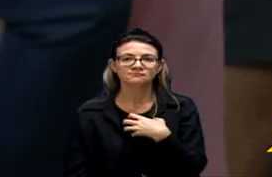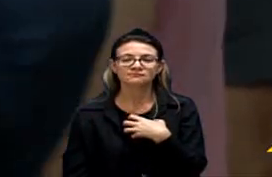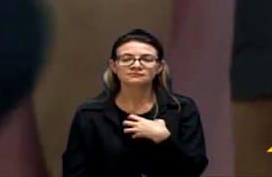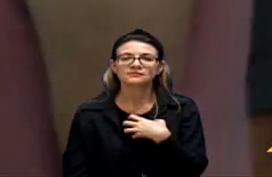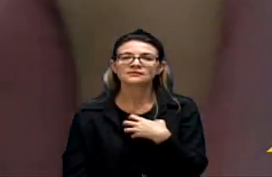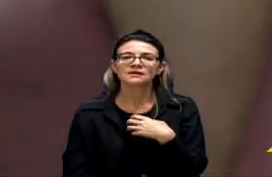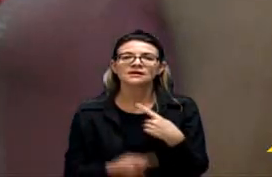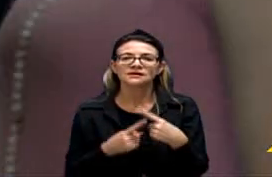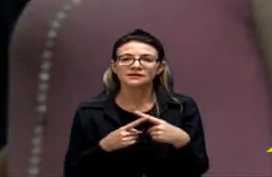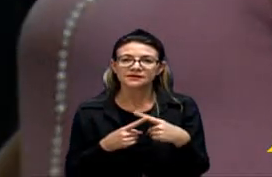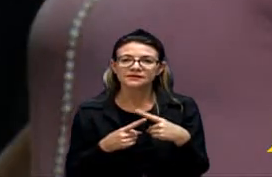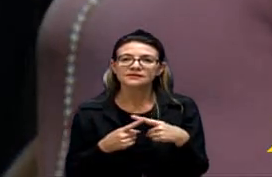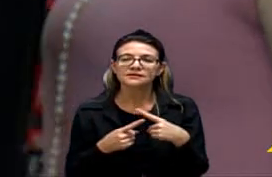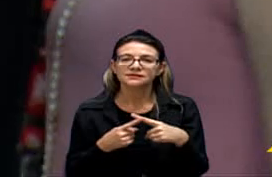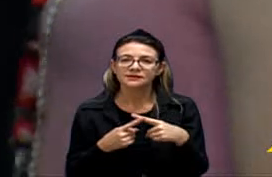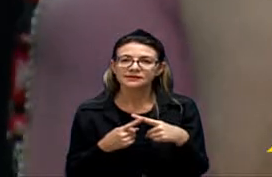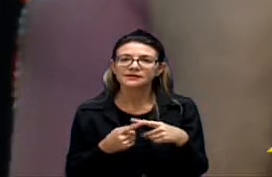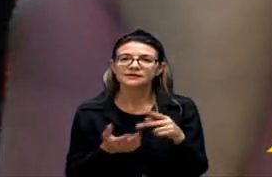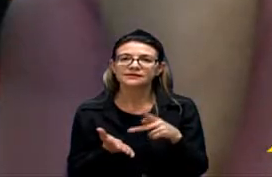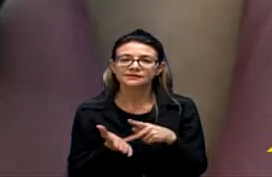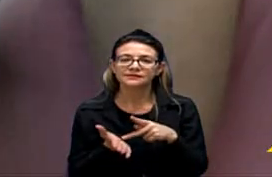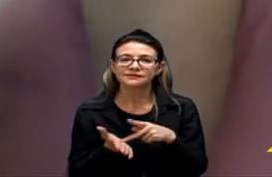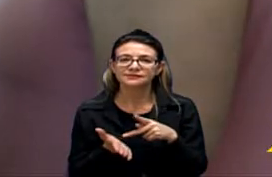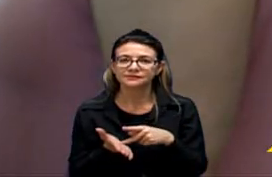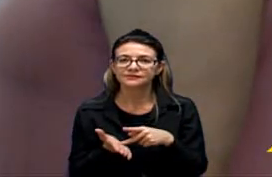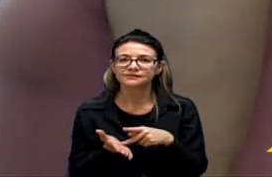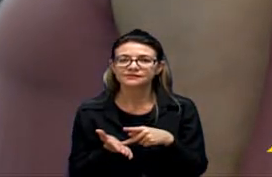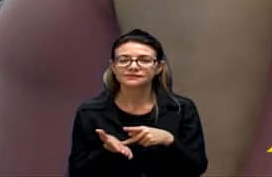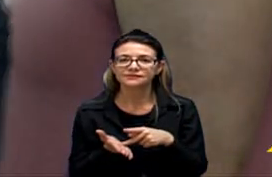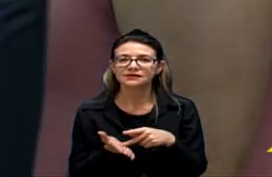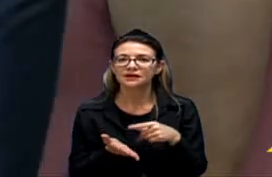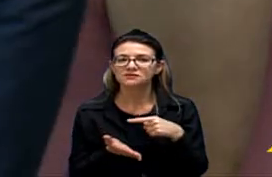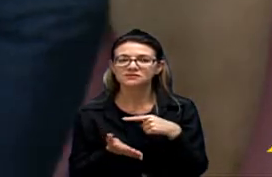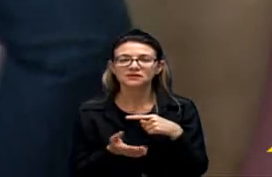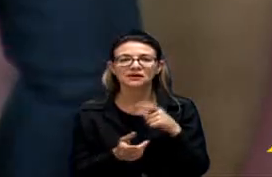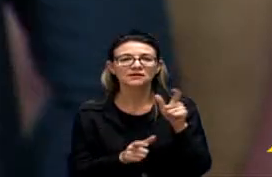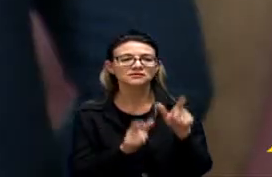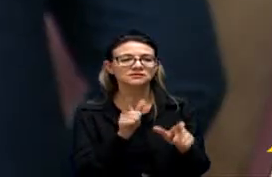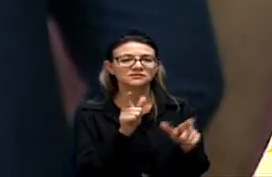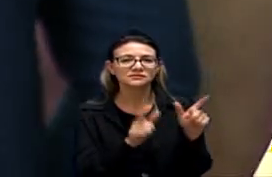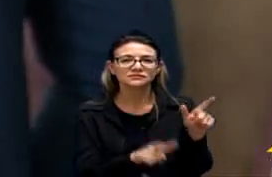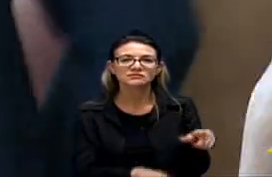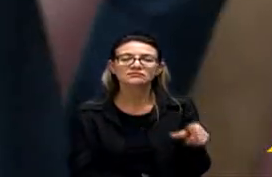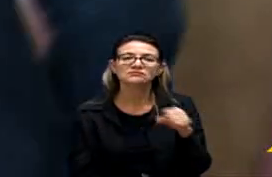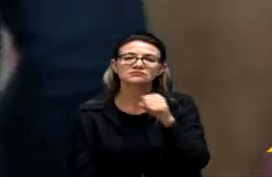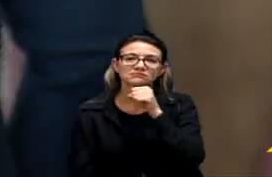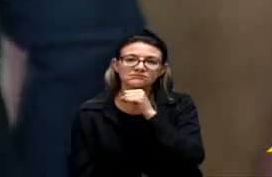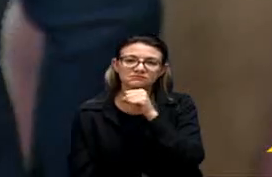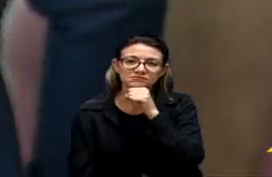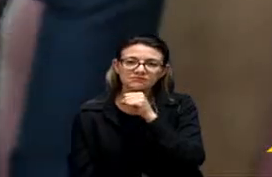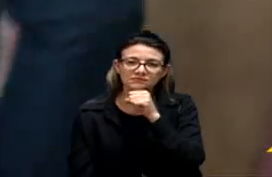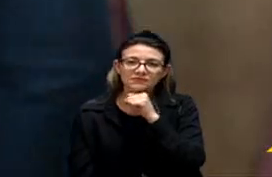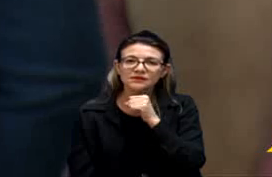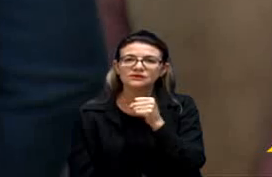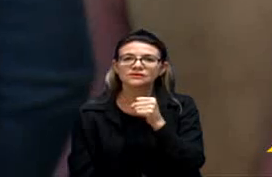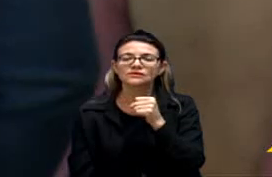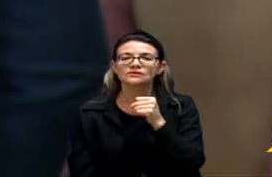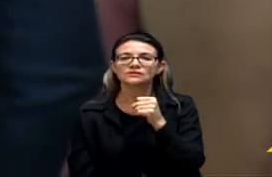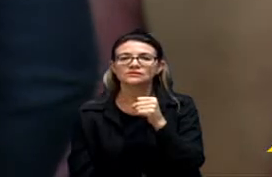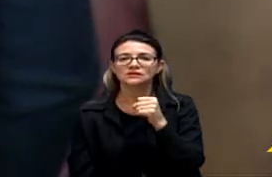Porque de fato nós temos aí eh pessoas idosas que são prejudicadas